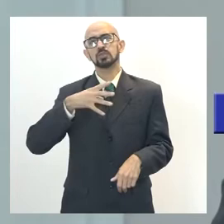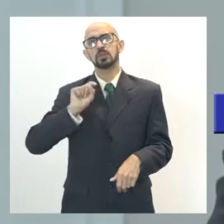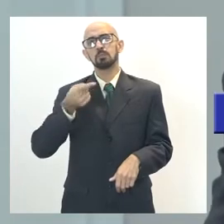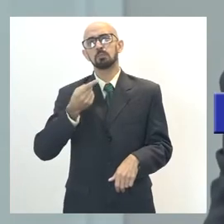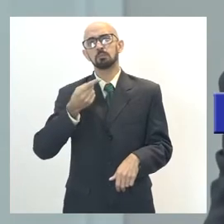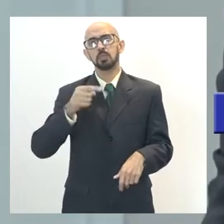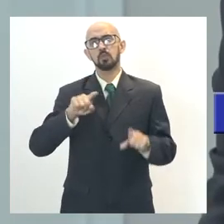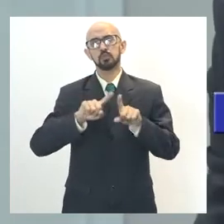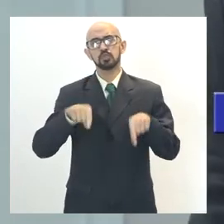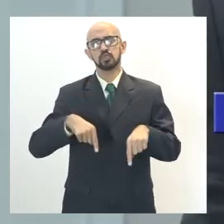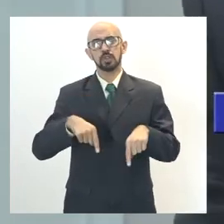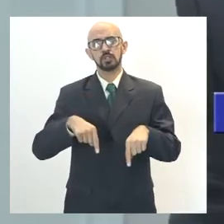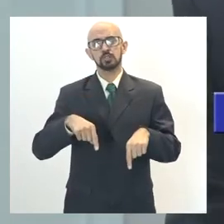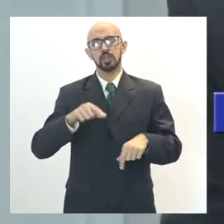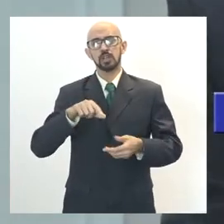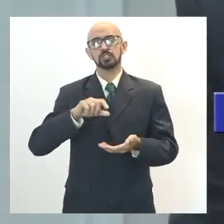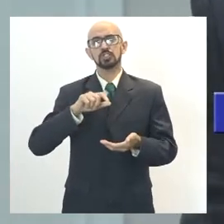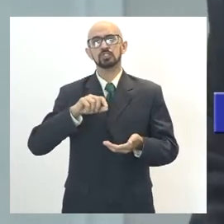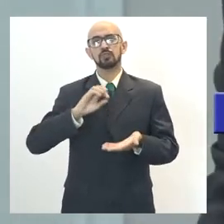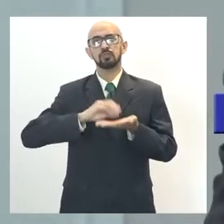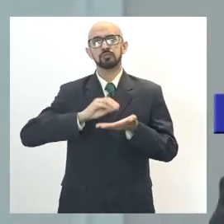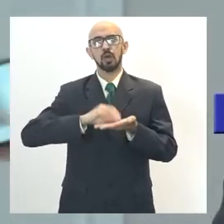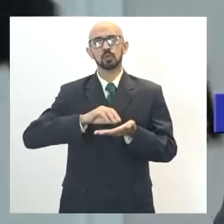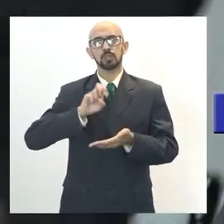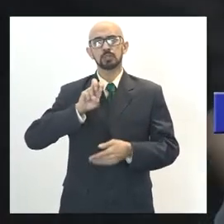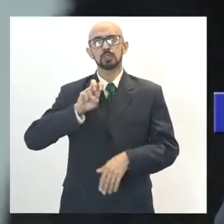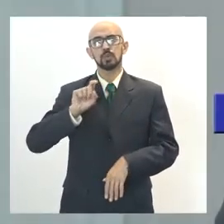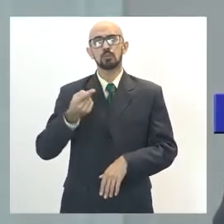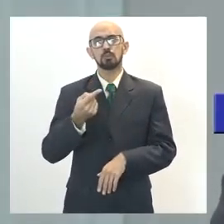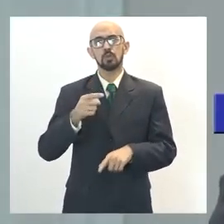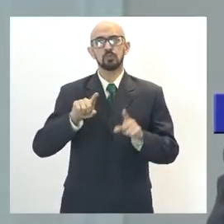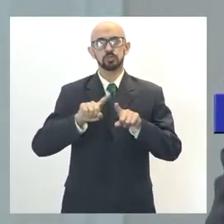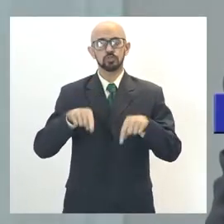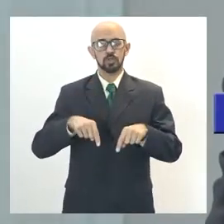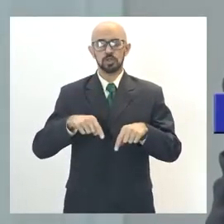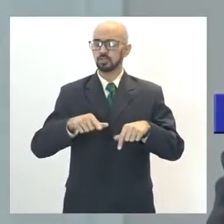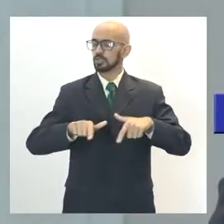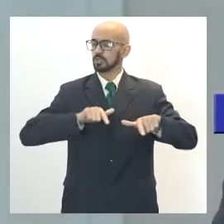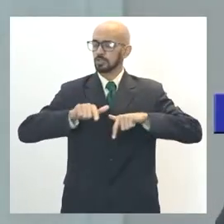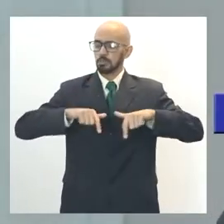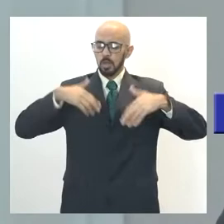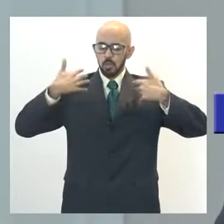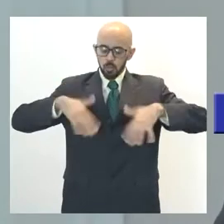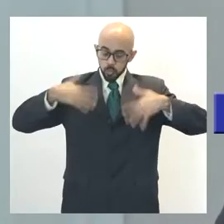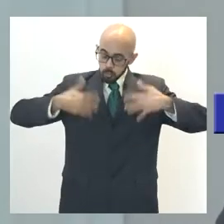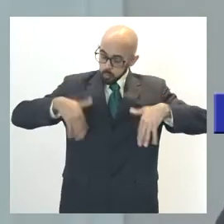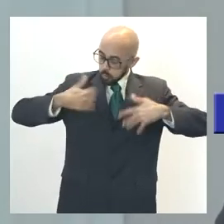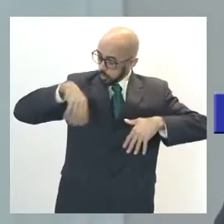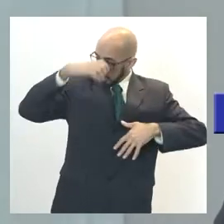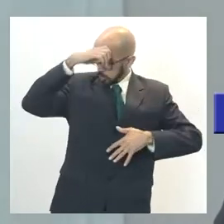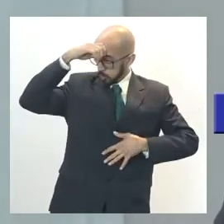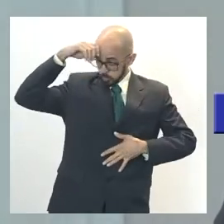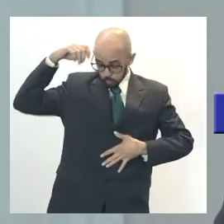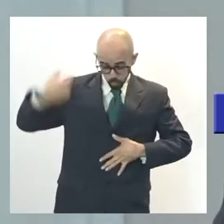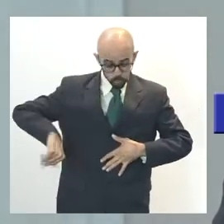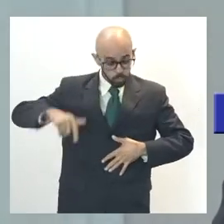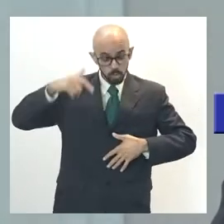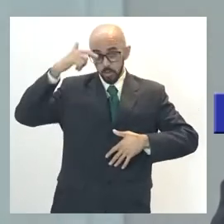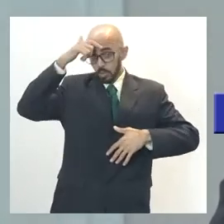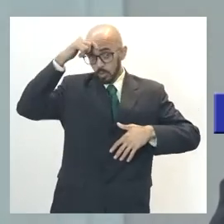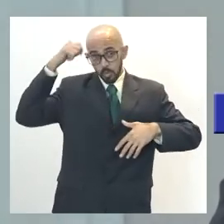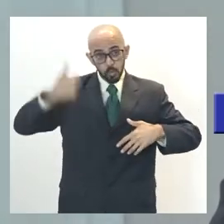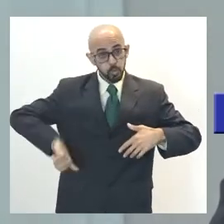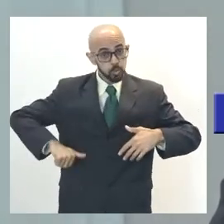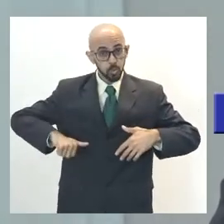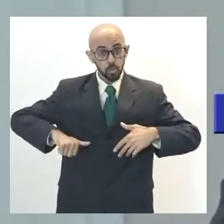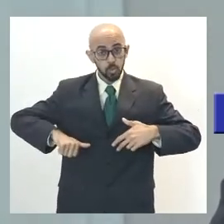de cerca de cinco mil servidores trabalhamos no limite das nossas forças na nossa